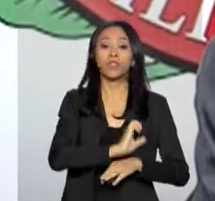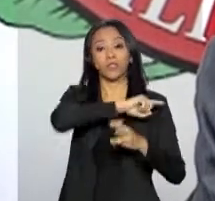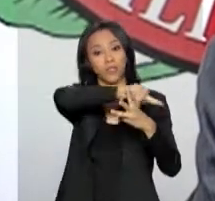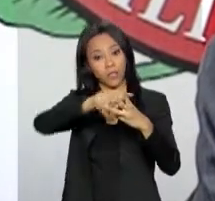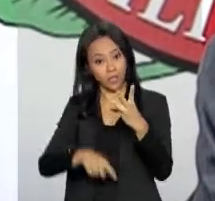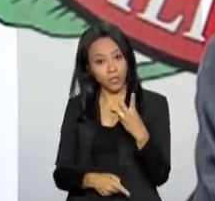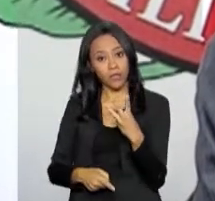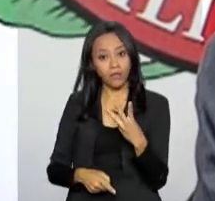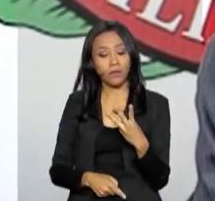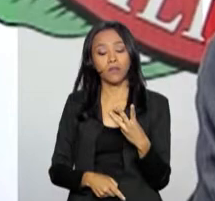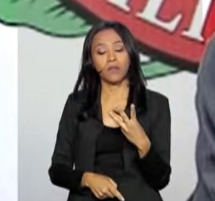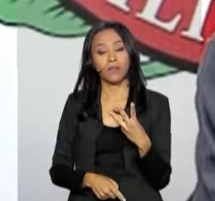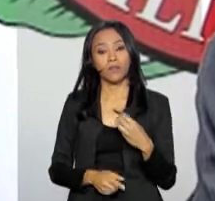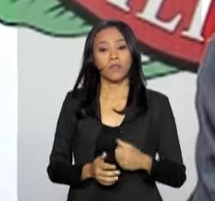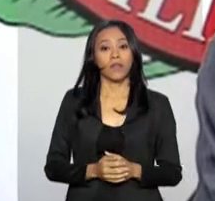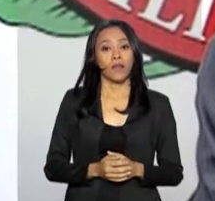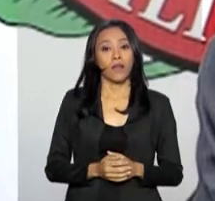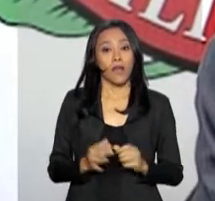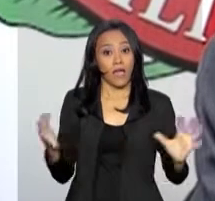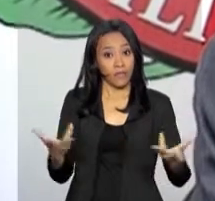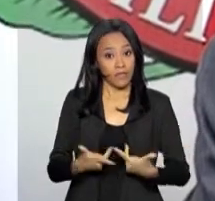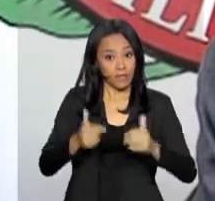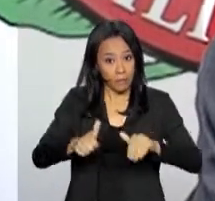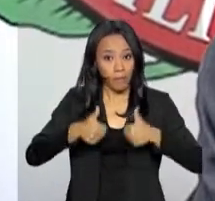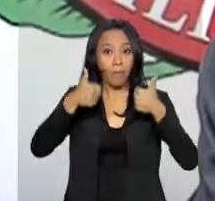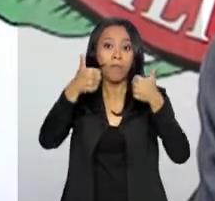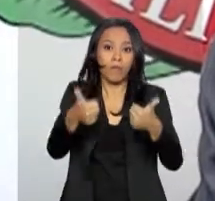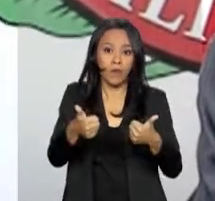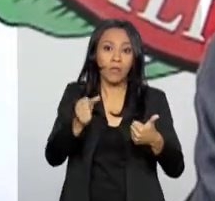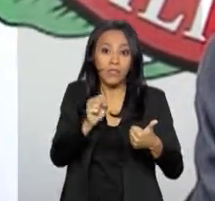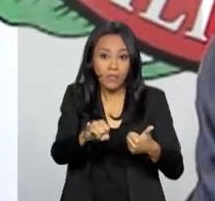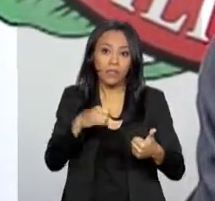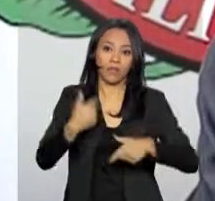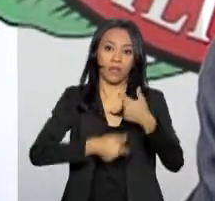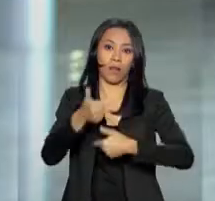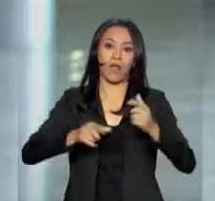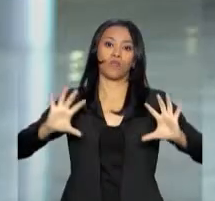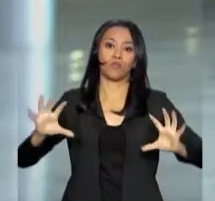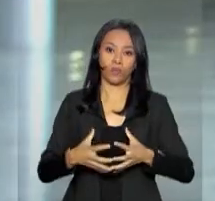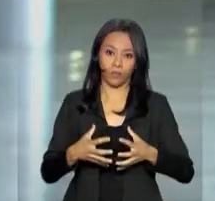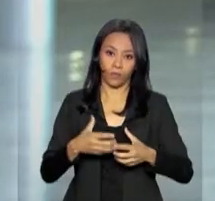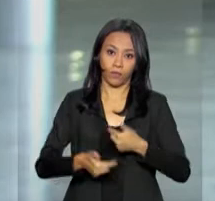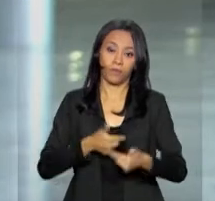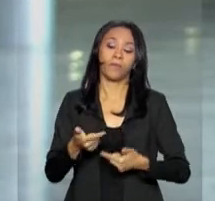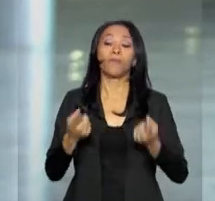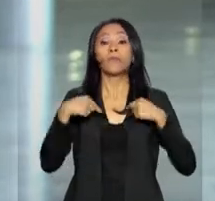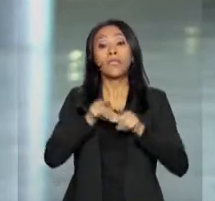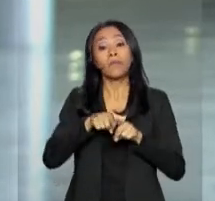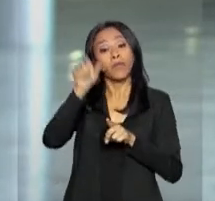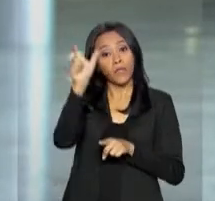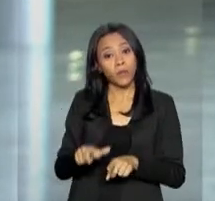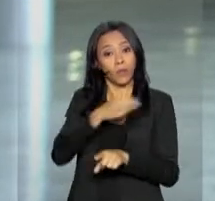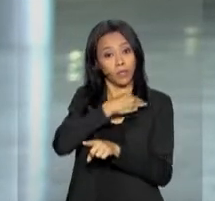São Paulo, a eficiência será muito maior se trabalharmos todos juntos. O ministro também afirmou que vai